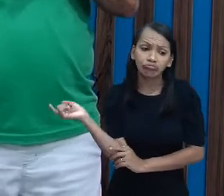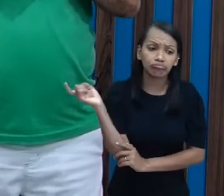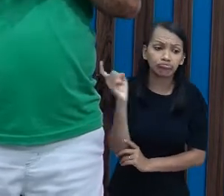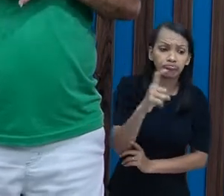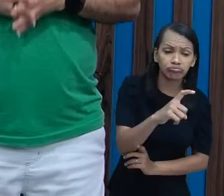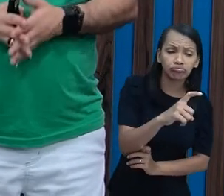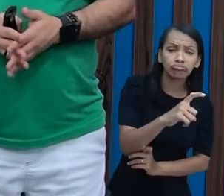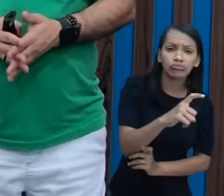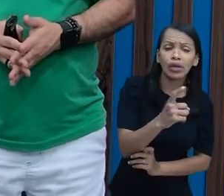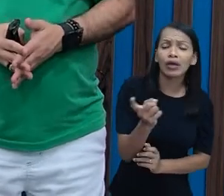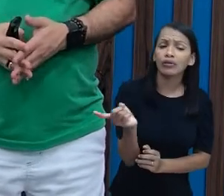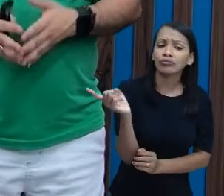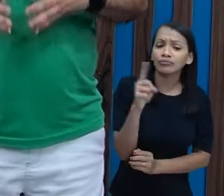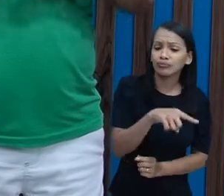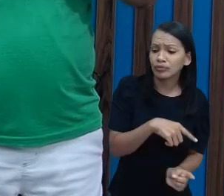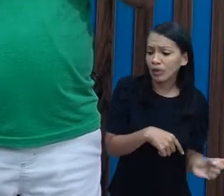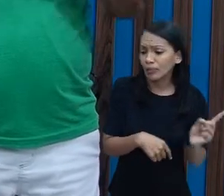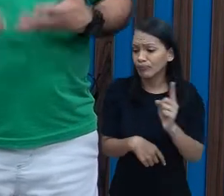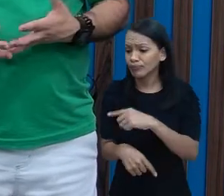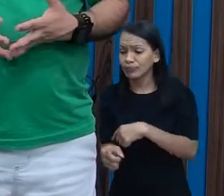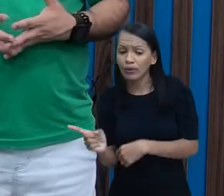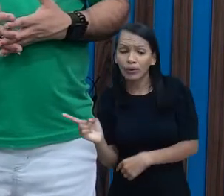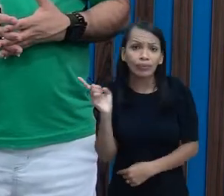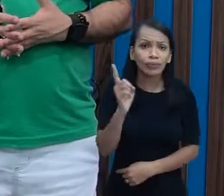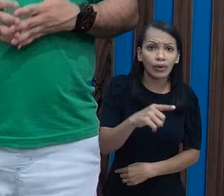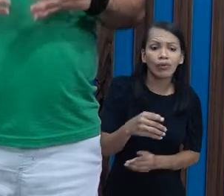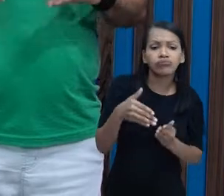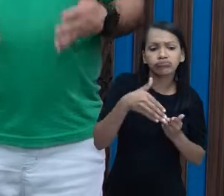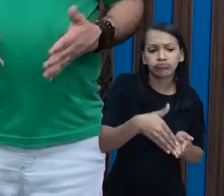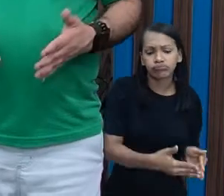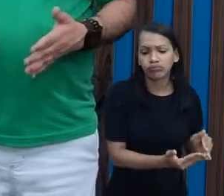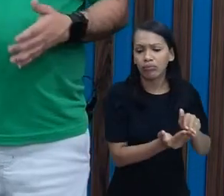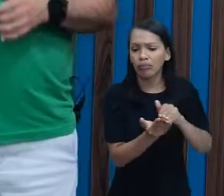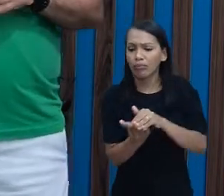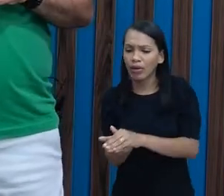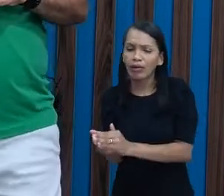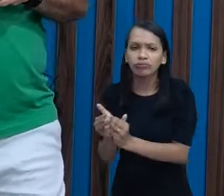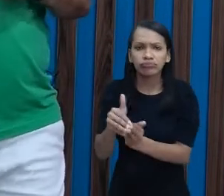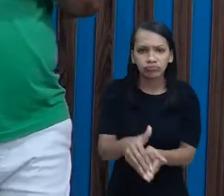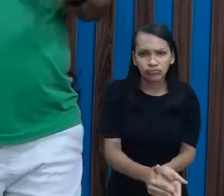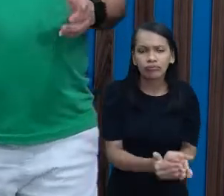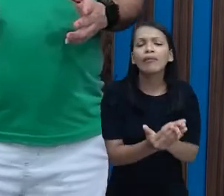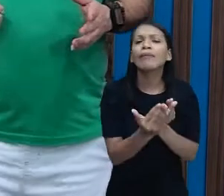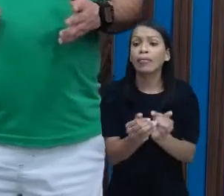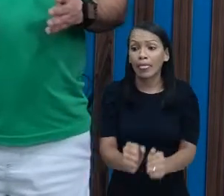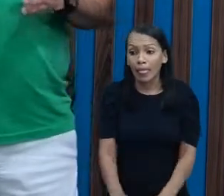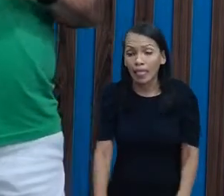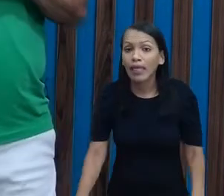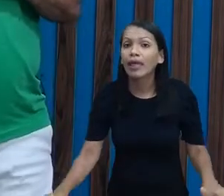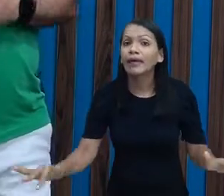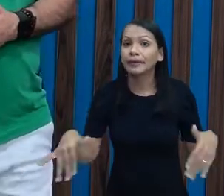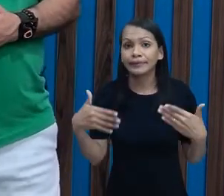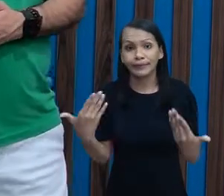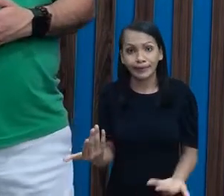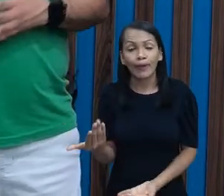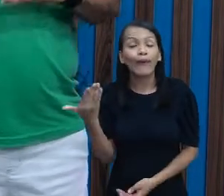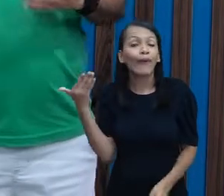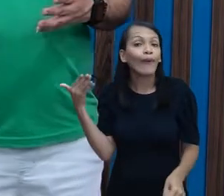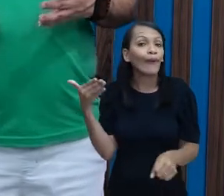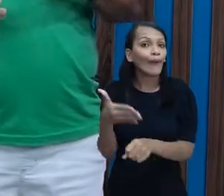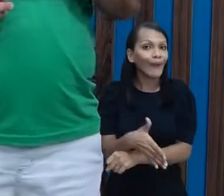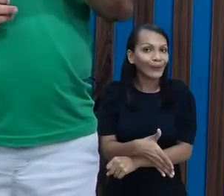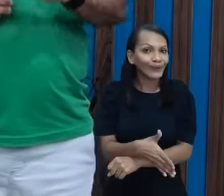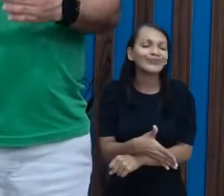sobre as populações locais uma dominação. Detalhe, né? Essa dominação ela foi favorecida,